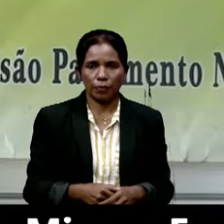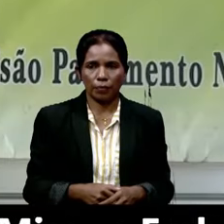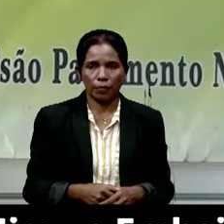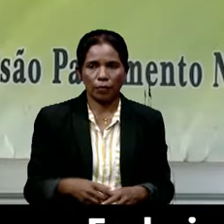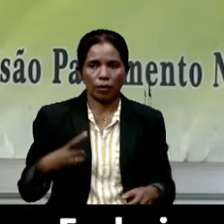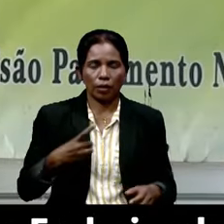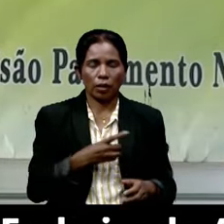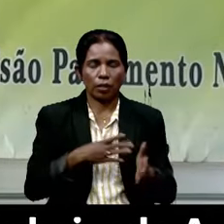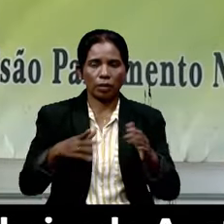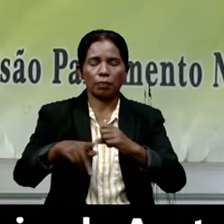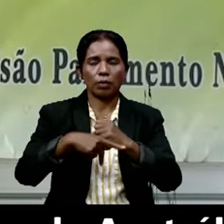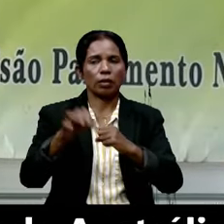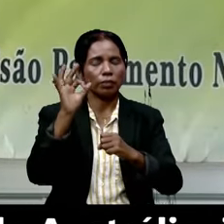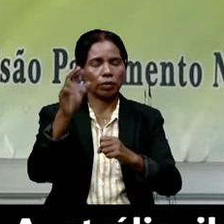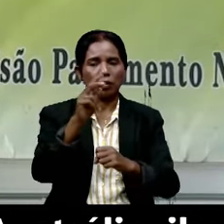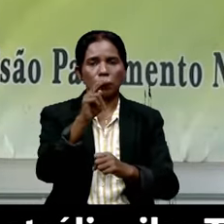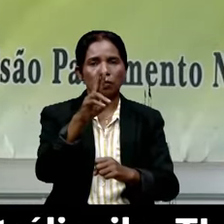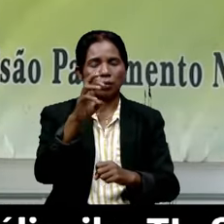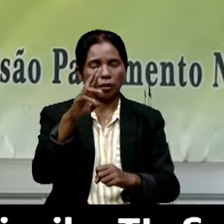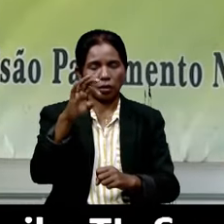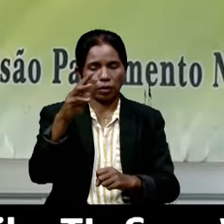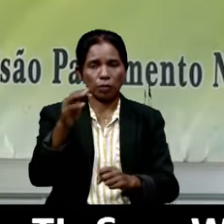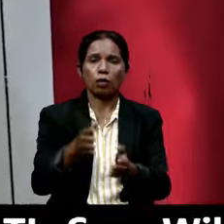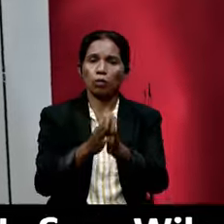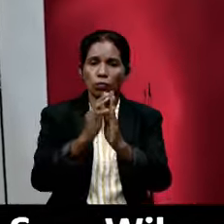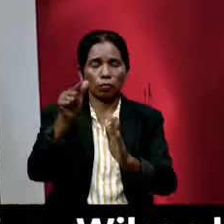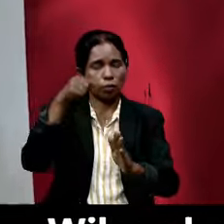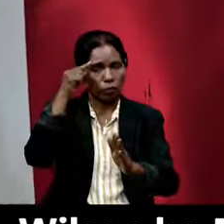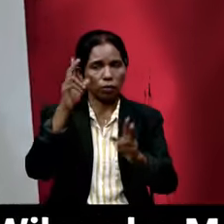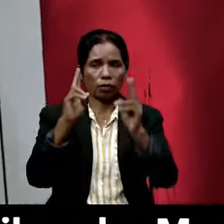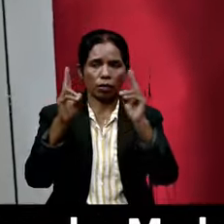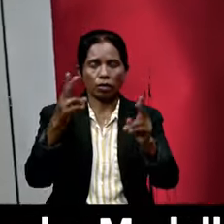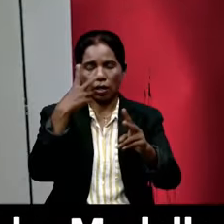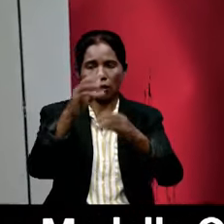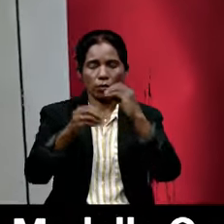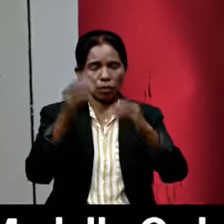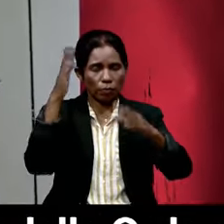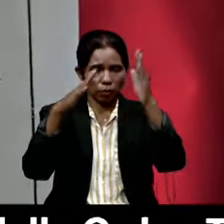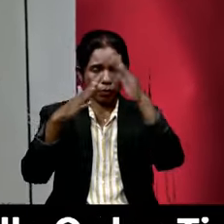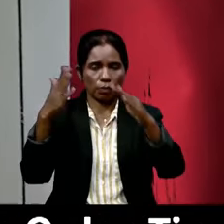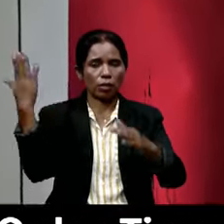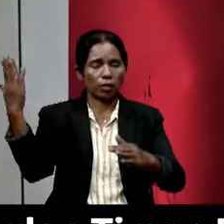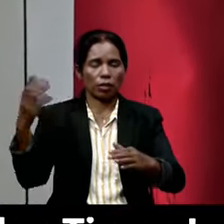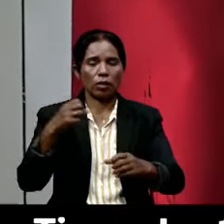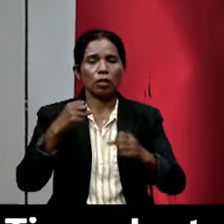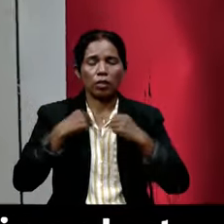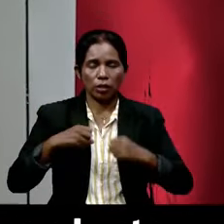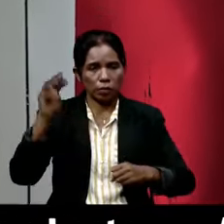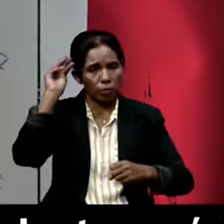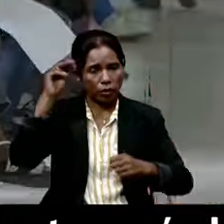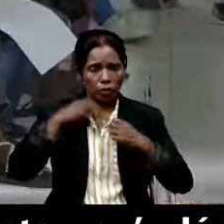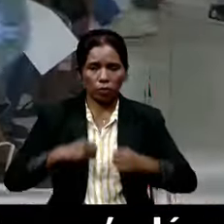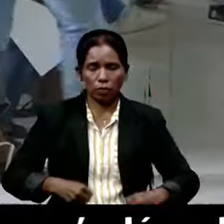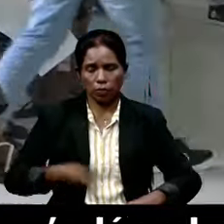Deputada Bancada Fratelin Nurima Ribeiro Alcatiri, Russo Urgente Governo soluciona o problema IHA Setor Saúde. Tamadadão, público, nosso presidente da